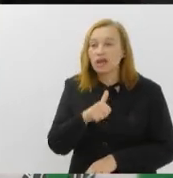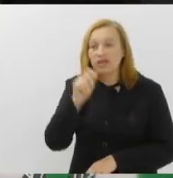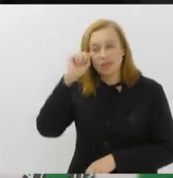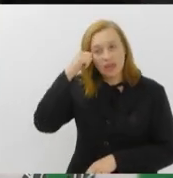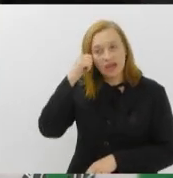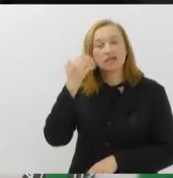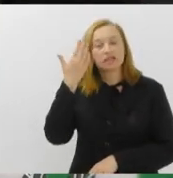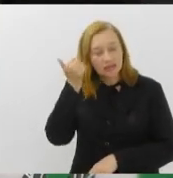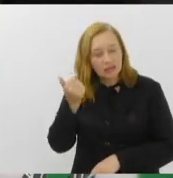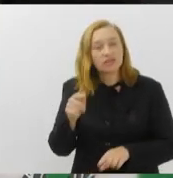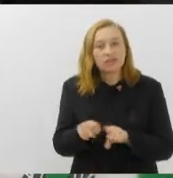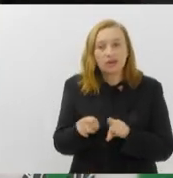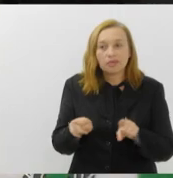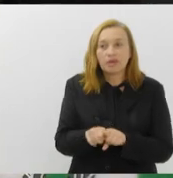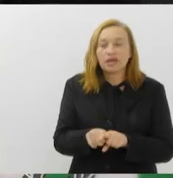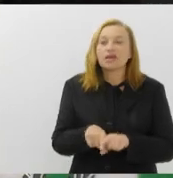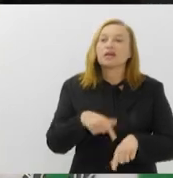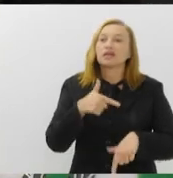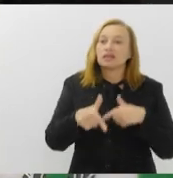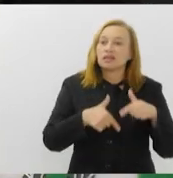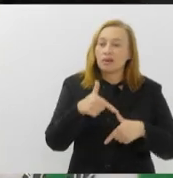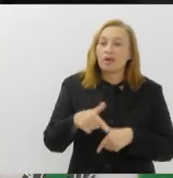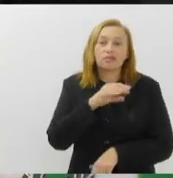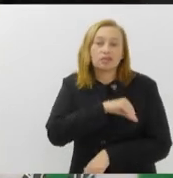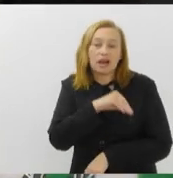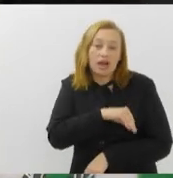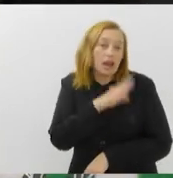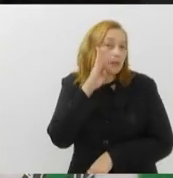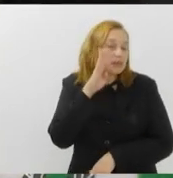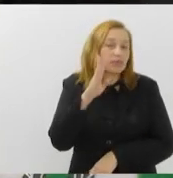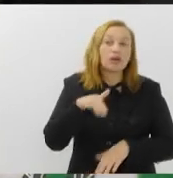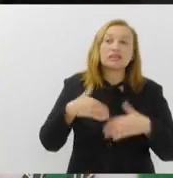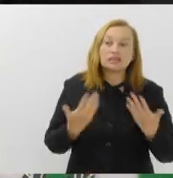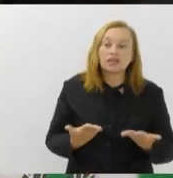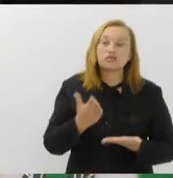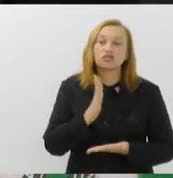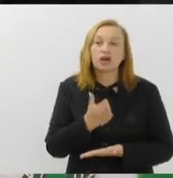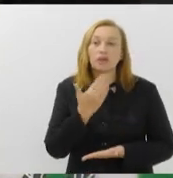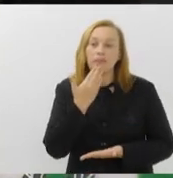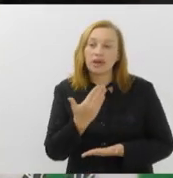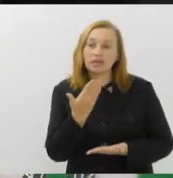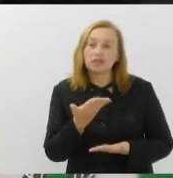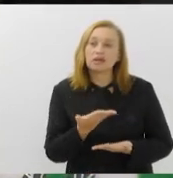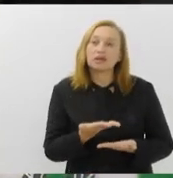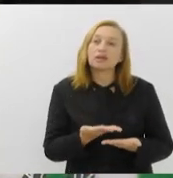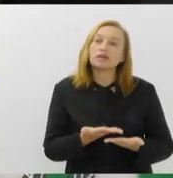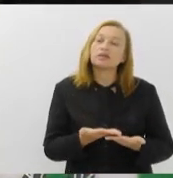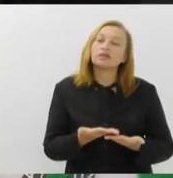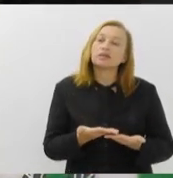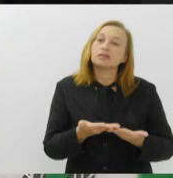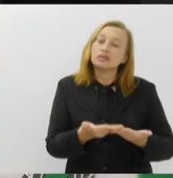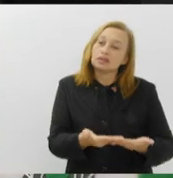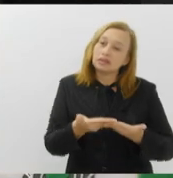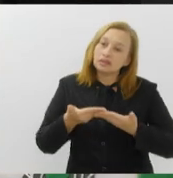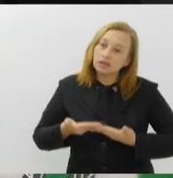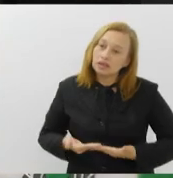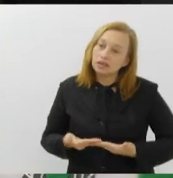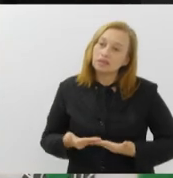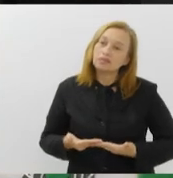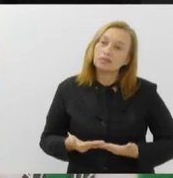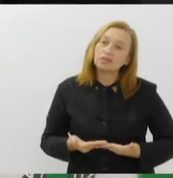também que emprego e renda é fundamental. Então, já de antemão, peço à senhora que envie para